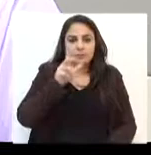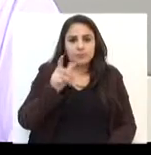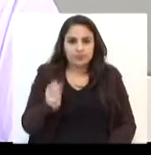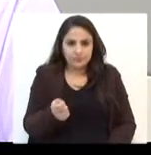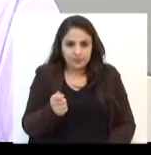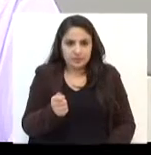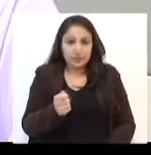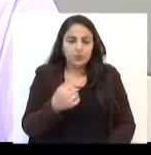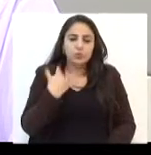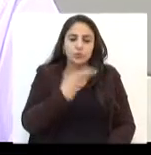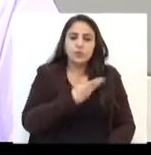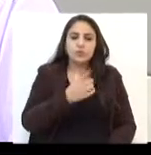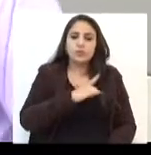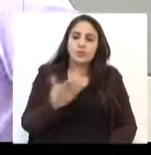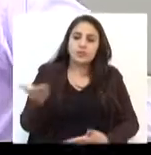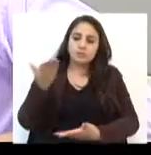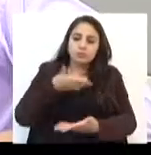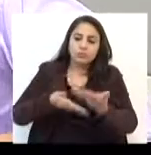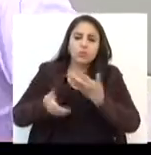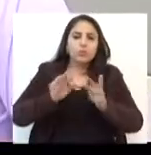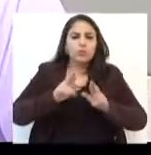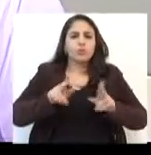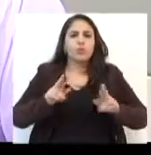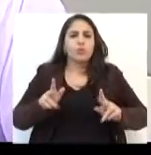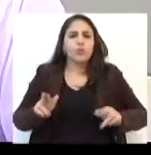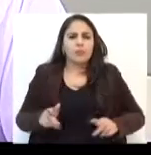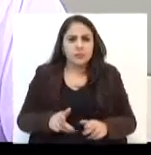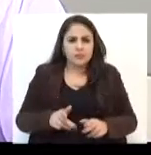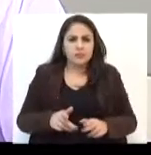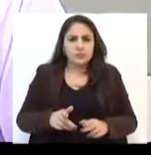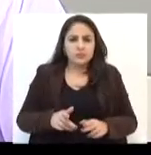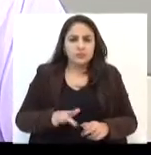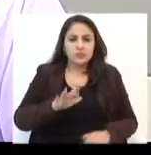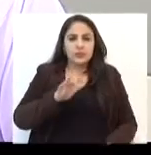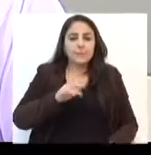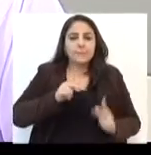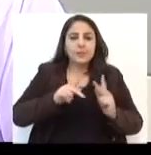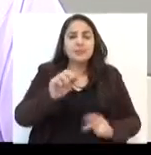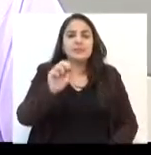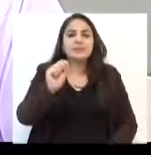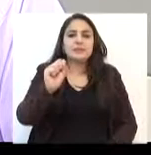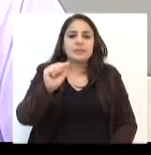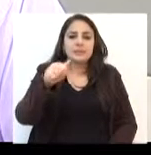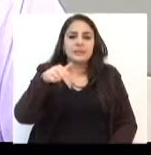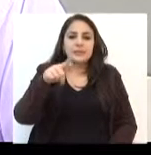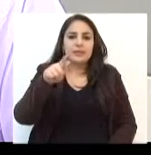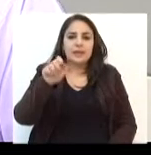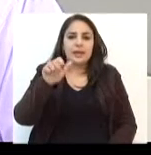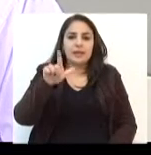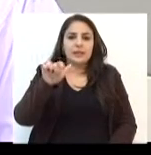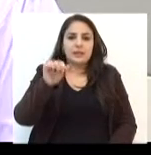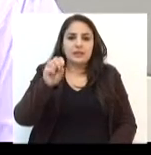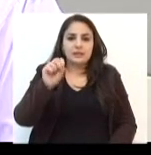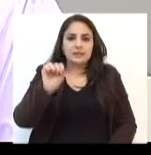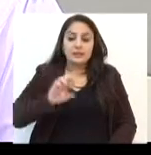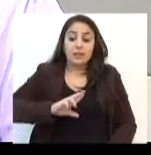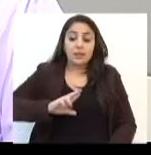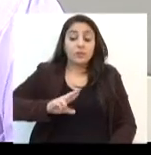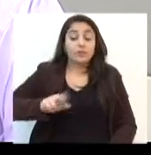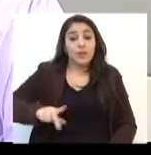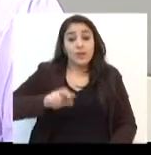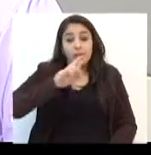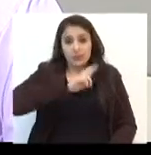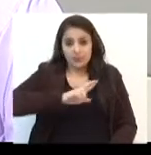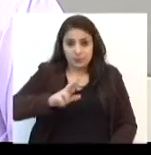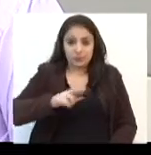afrodescendentes. Nós estamos recebendo aqui em Passo Fundo diversos senegaleses que têm uma posição diferente da religião